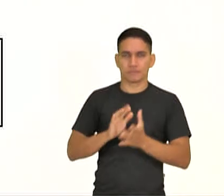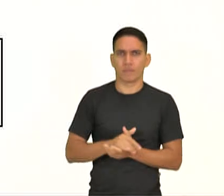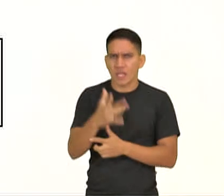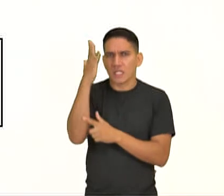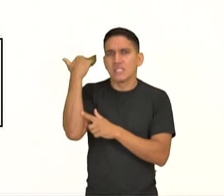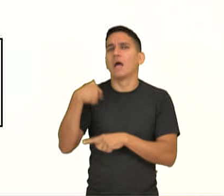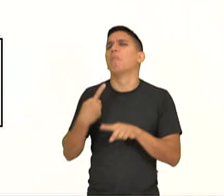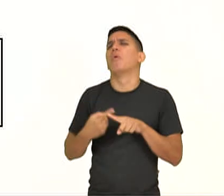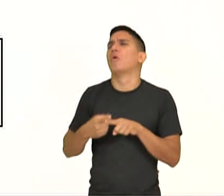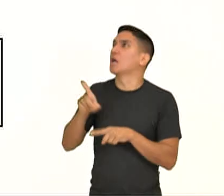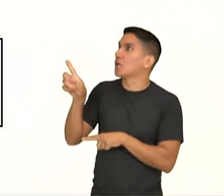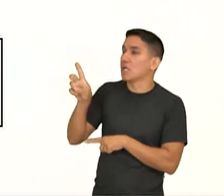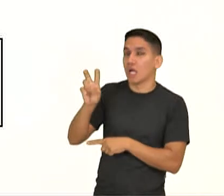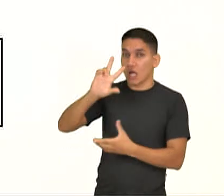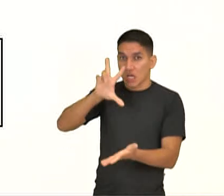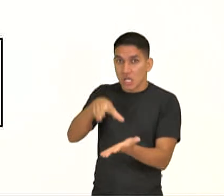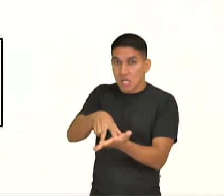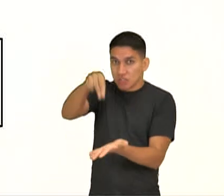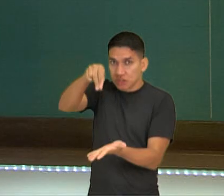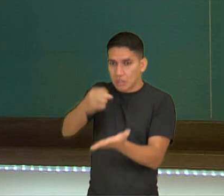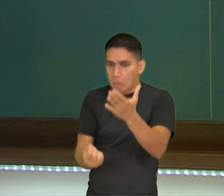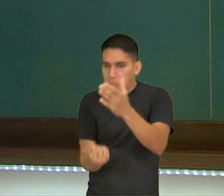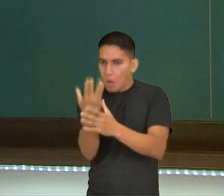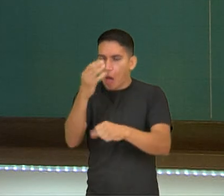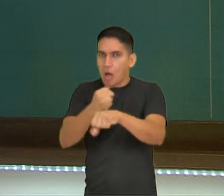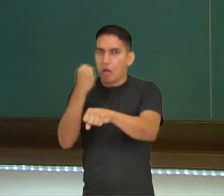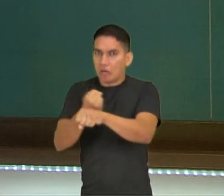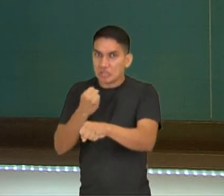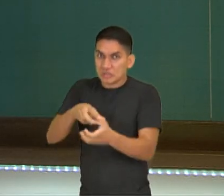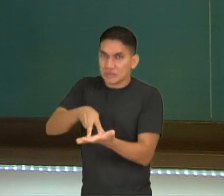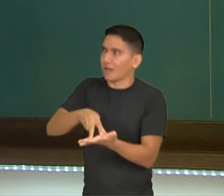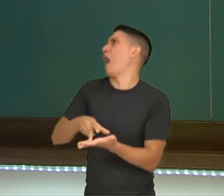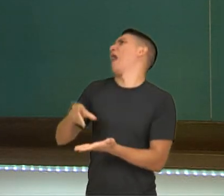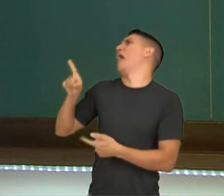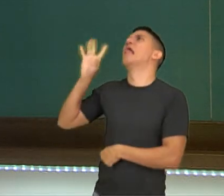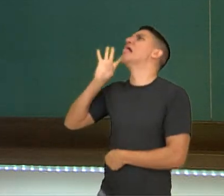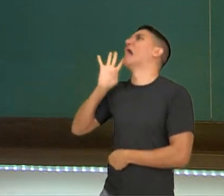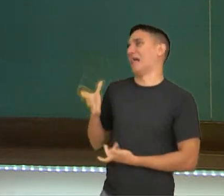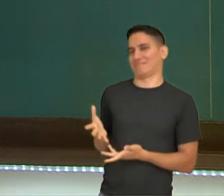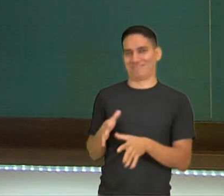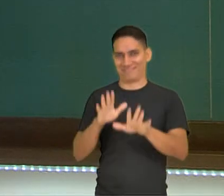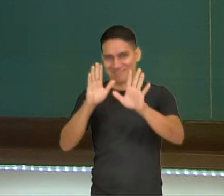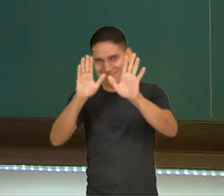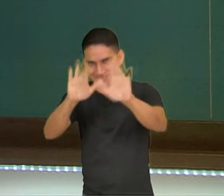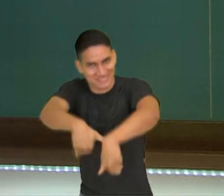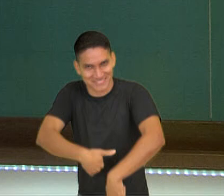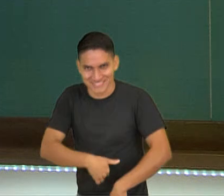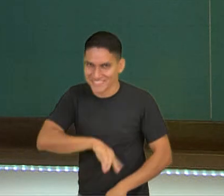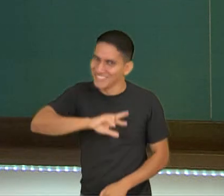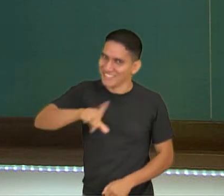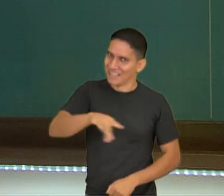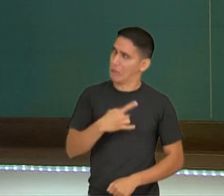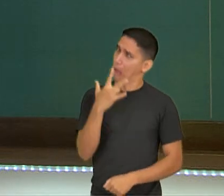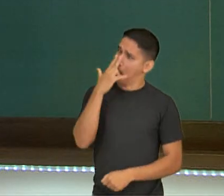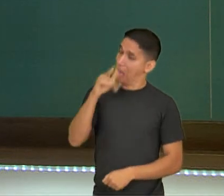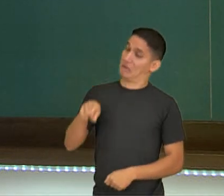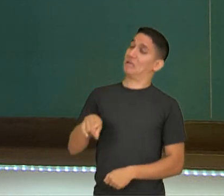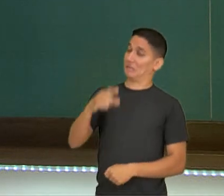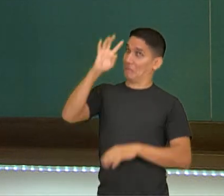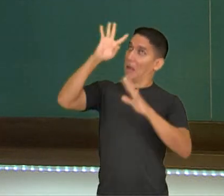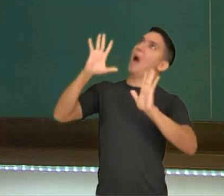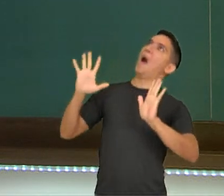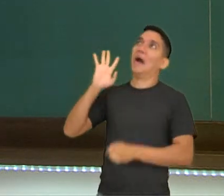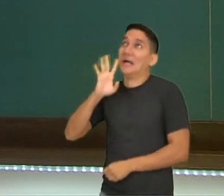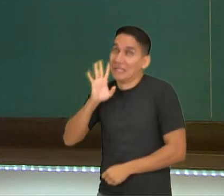construíam pirâmides? Ah, professor, porque era legal. Não, só... Eu acho que eles curtiam. Oh, que